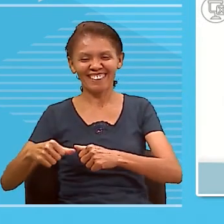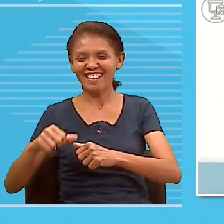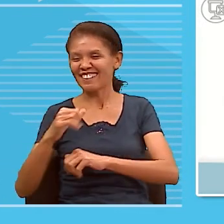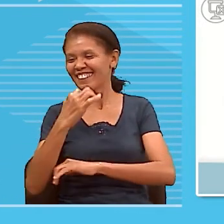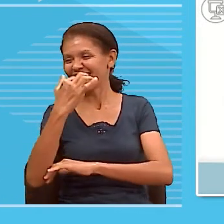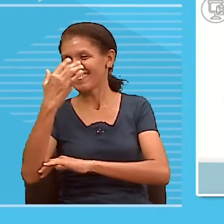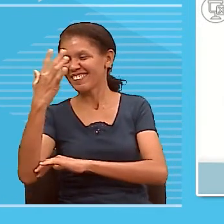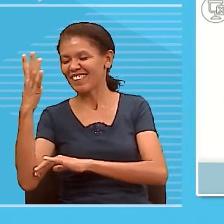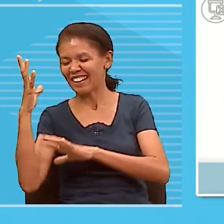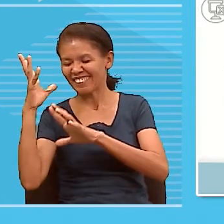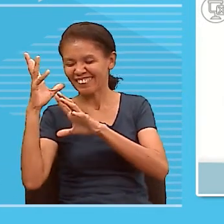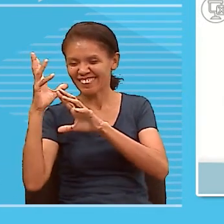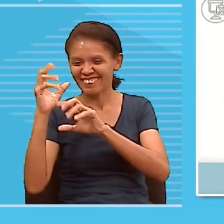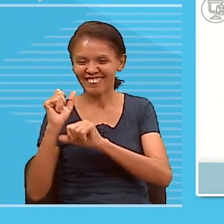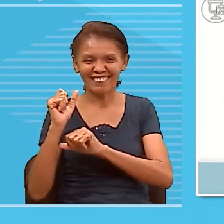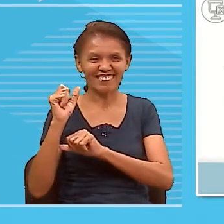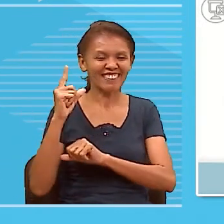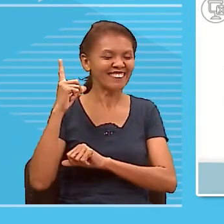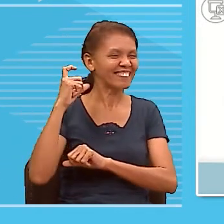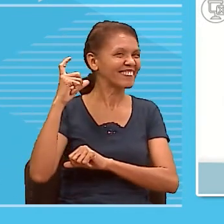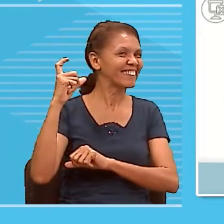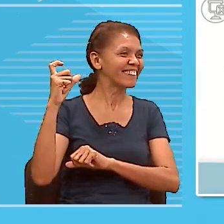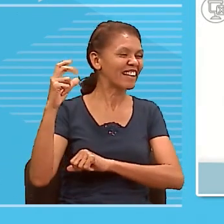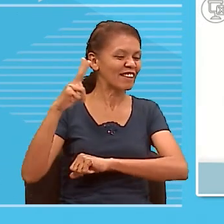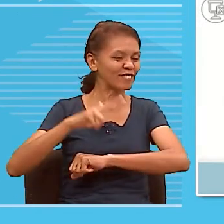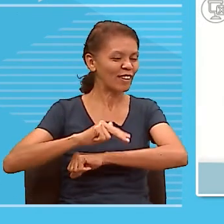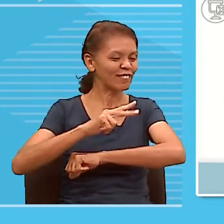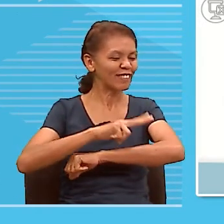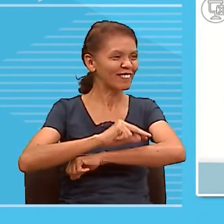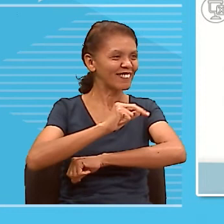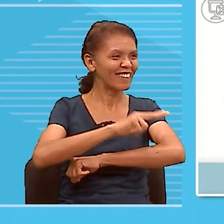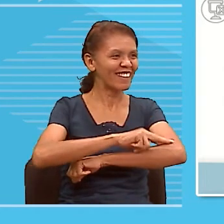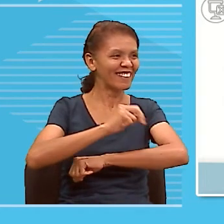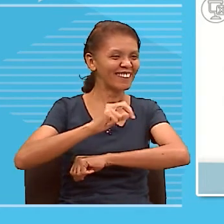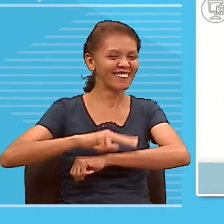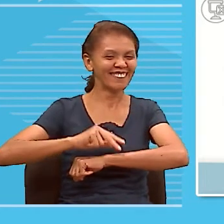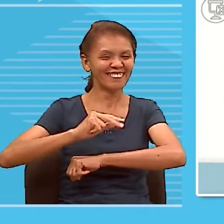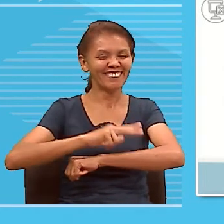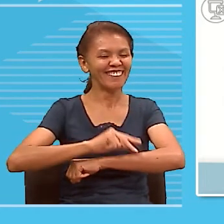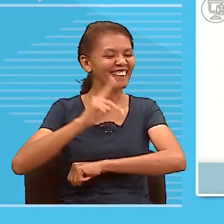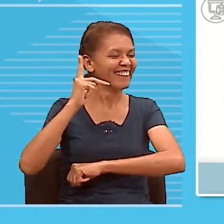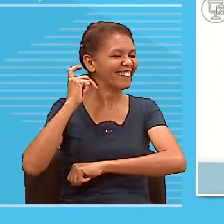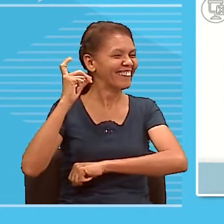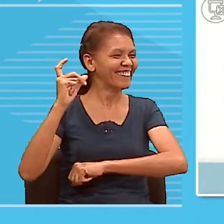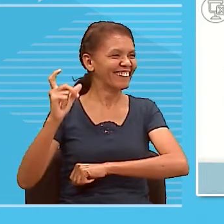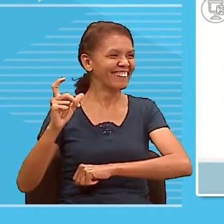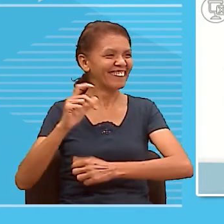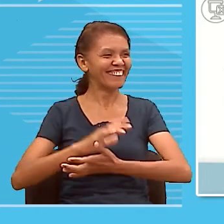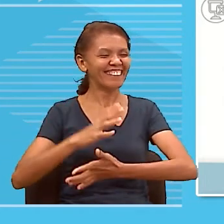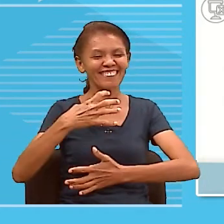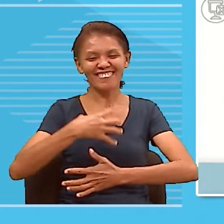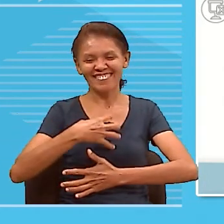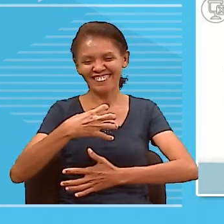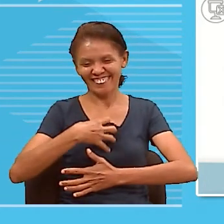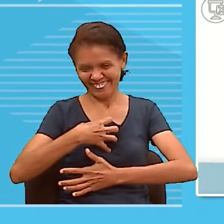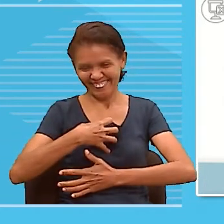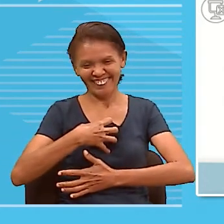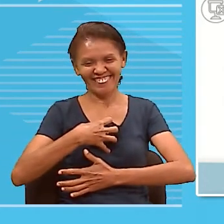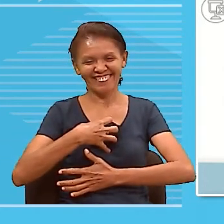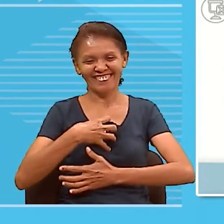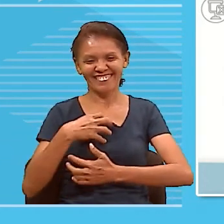sonzinho é grilo é aquilo ali é Pois é estou me sentindo assim